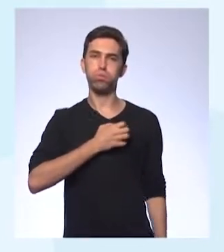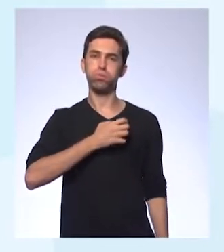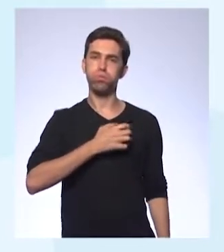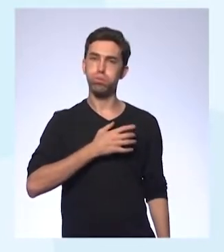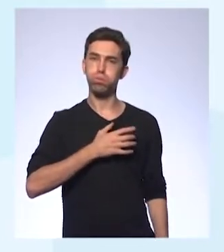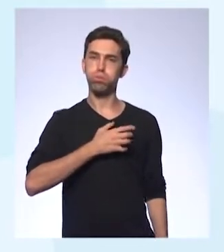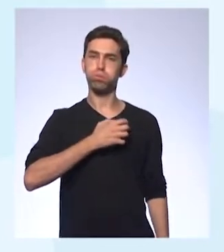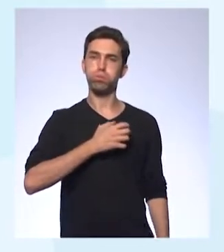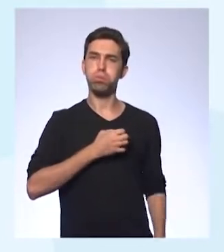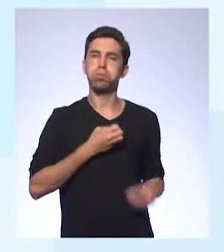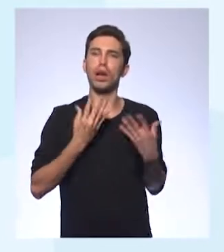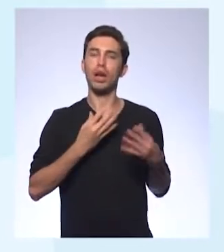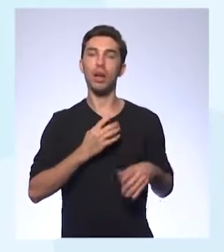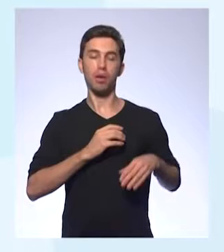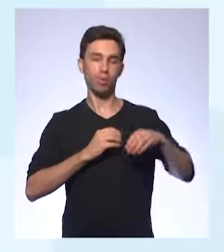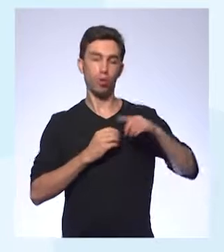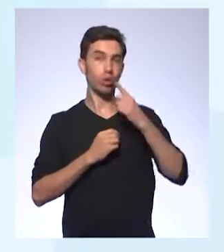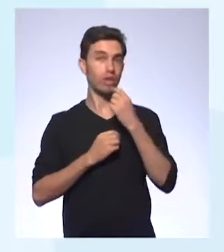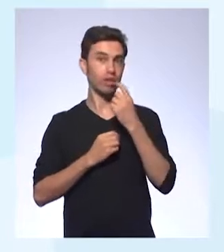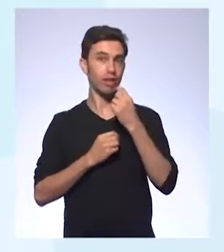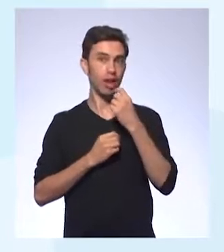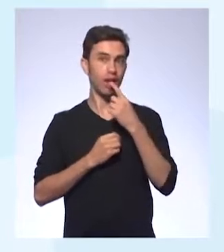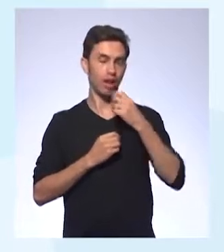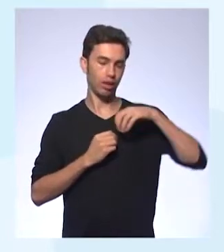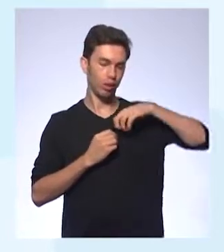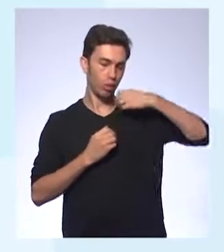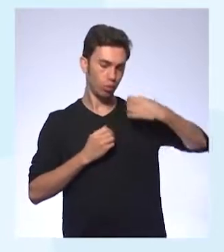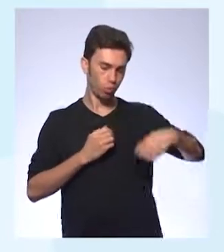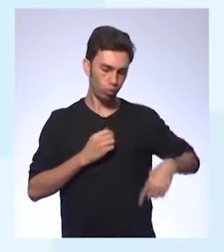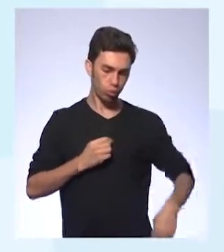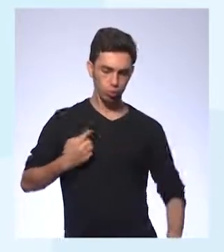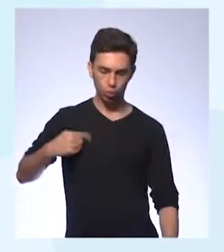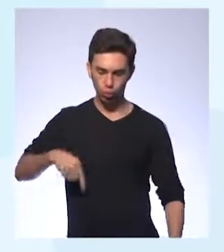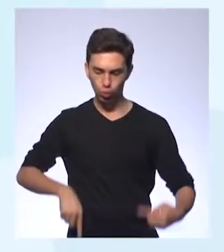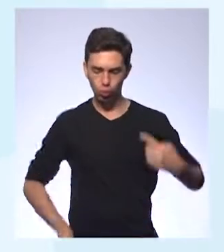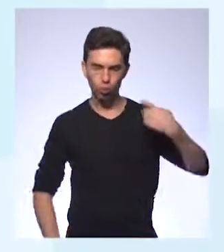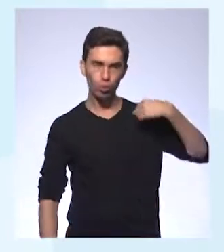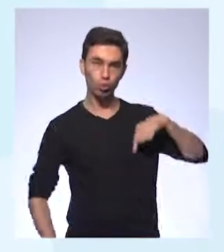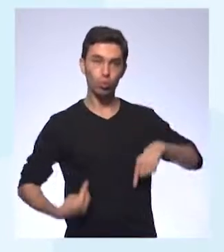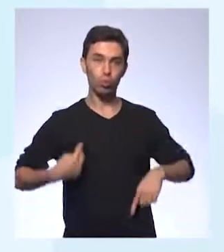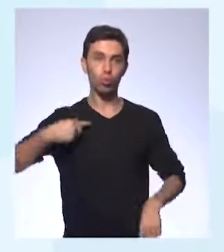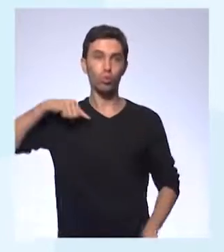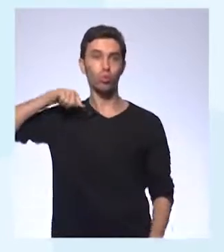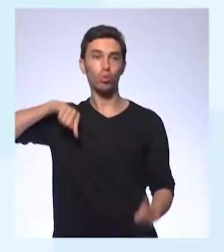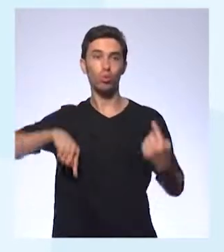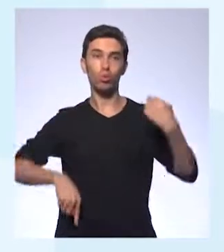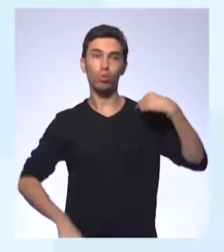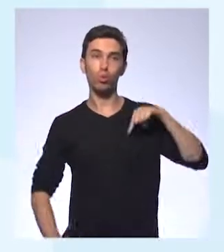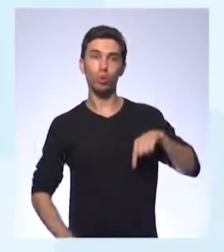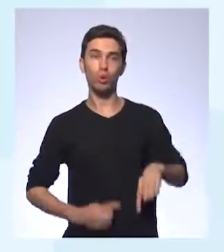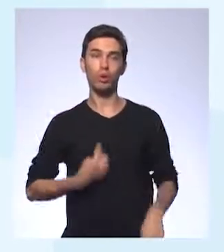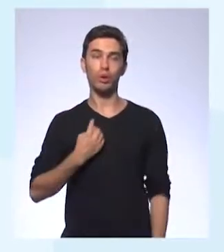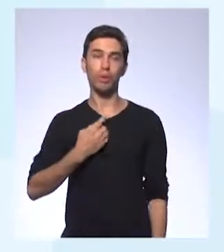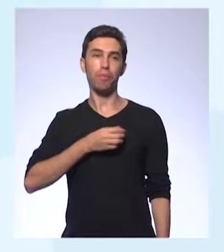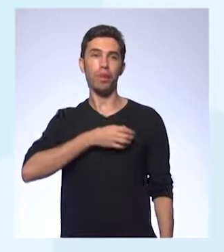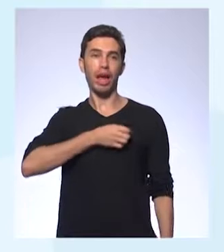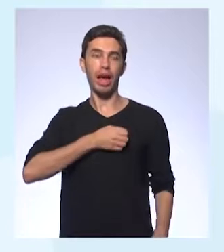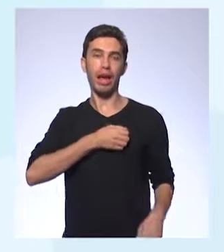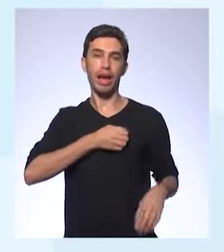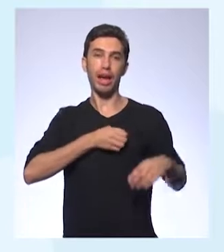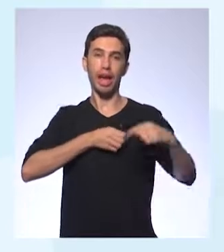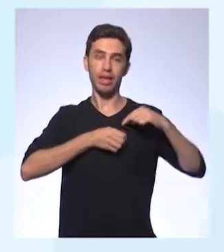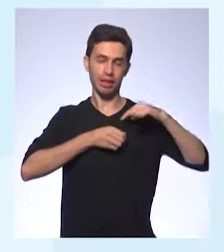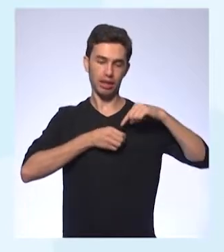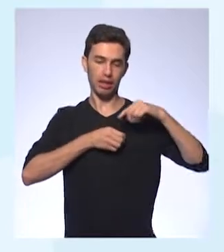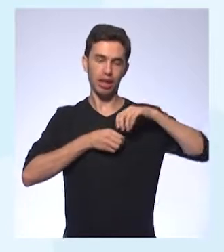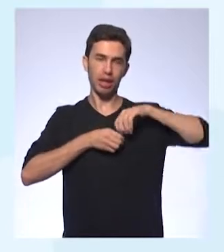fazer o sangue circular. Tá? Via de regra, o que está em vermelhinho aí a gente chama de artéria, tá? São os vasos